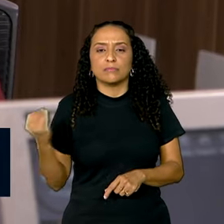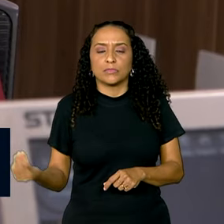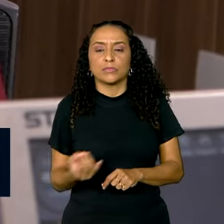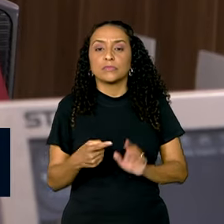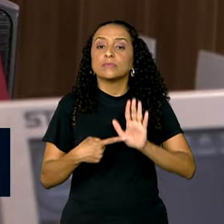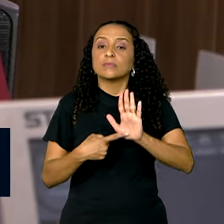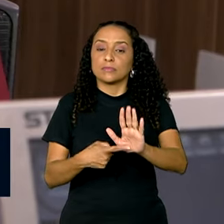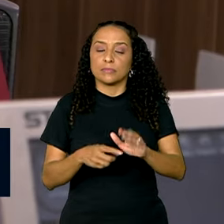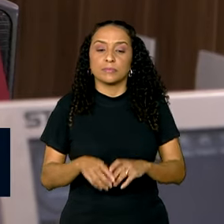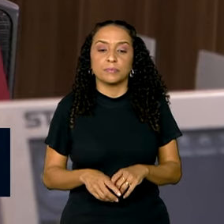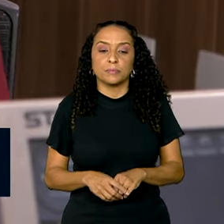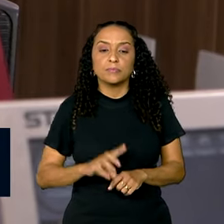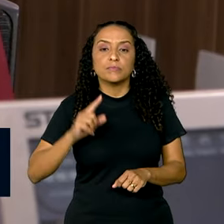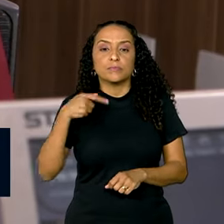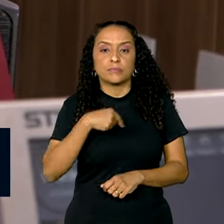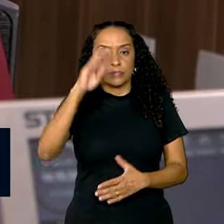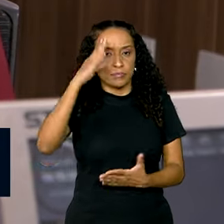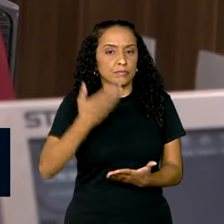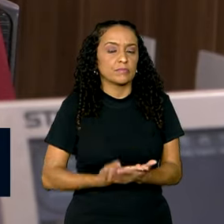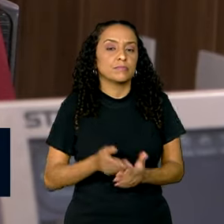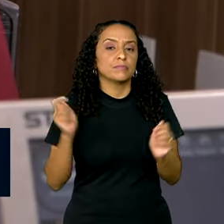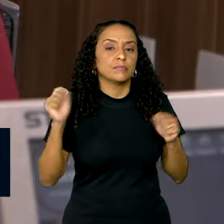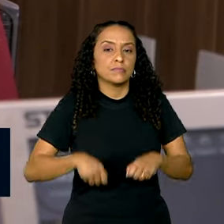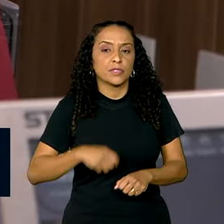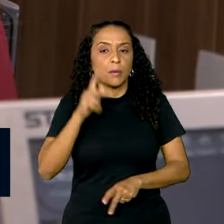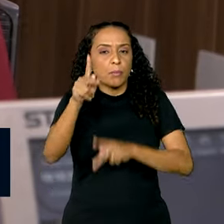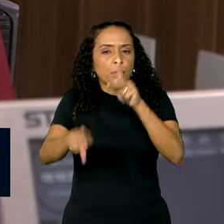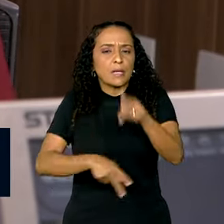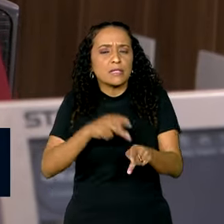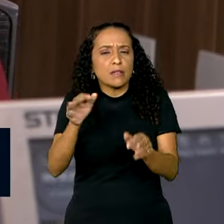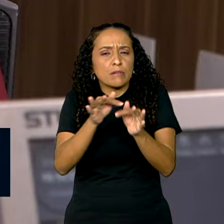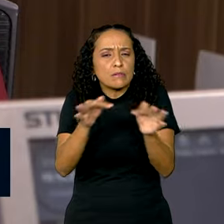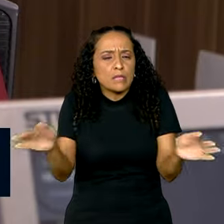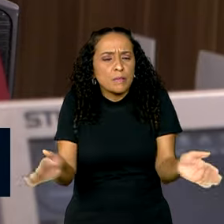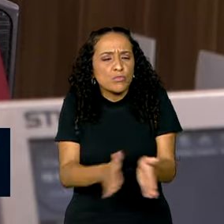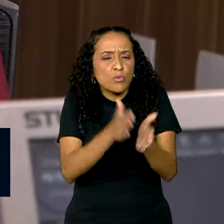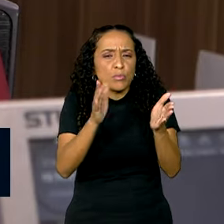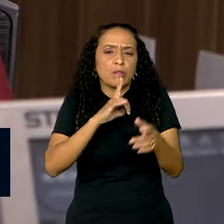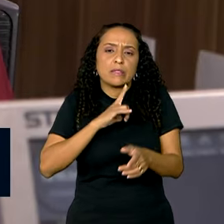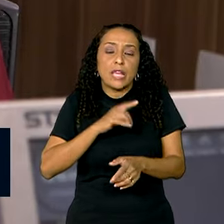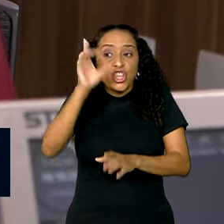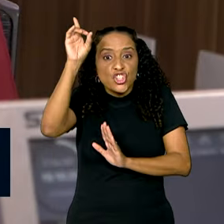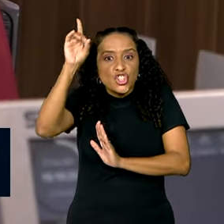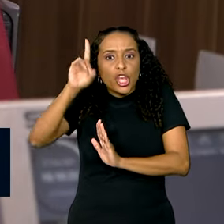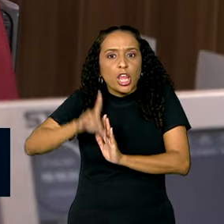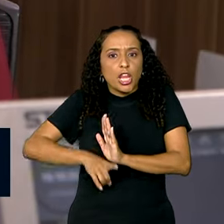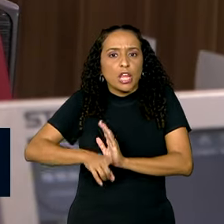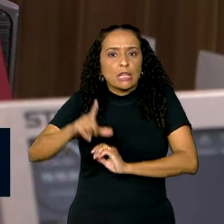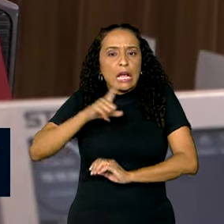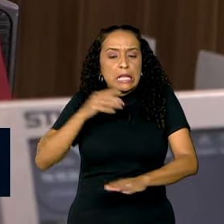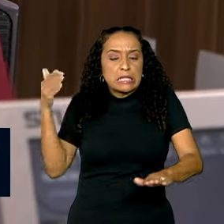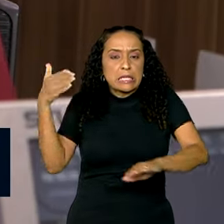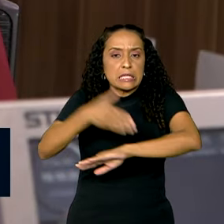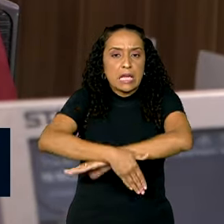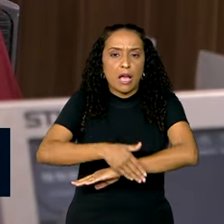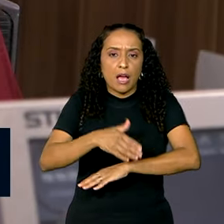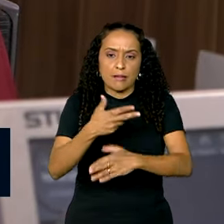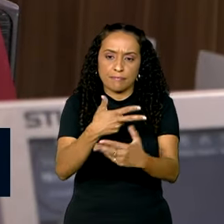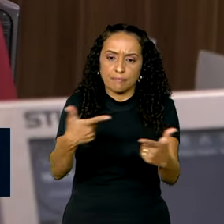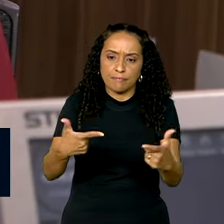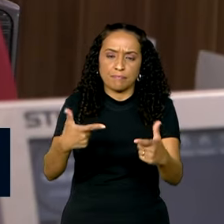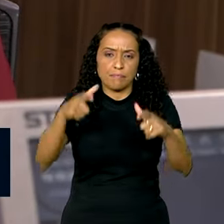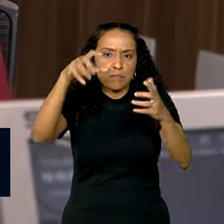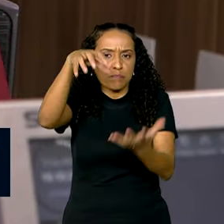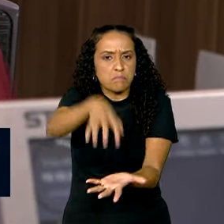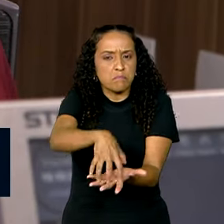destacar isso nós acreditamos sim que a população mais humilde ela ela tem direito a acessar um equipamento bonito